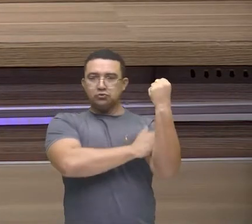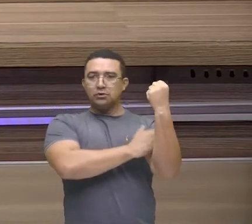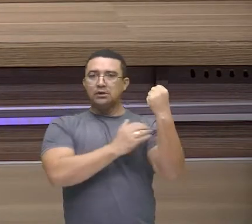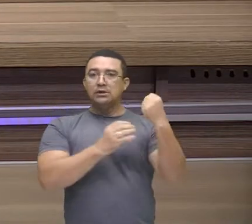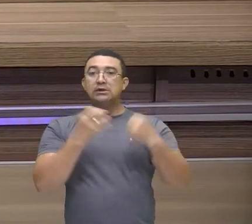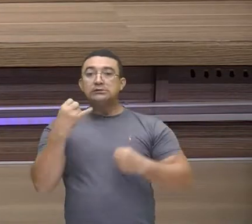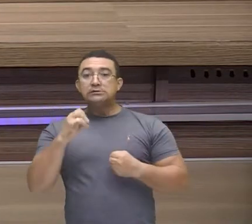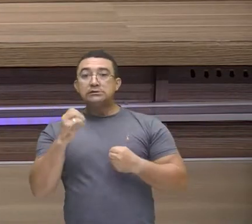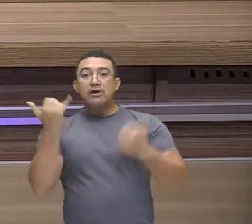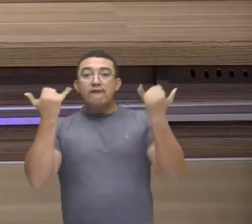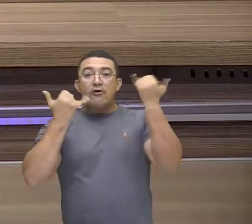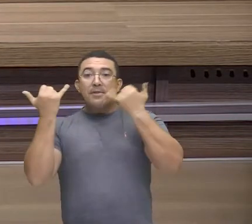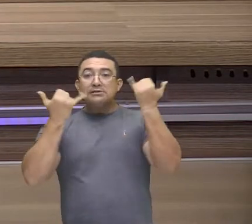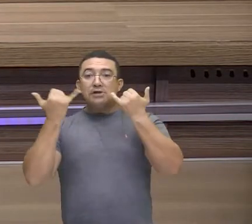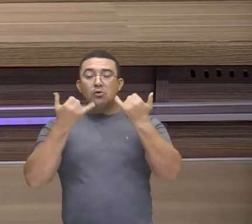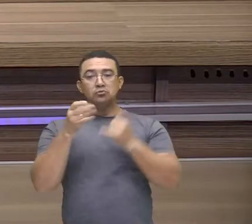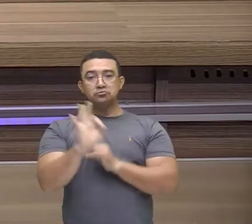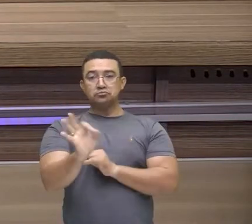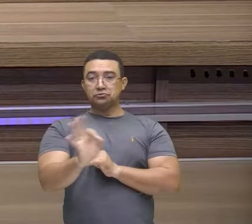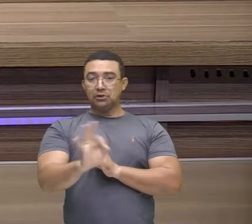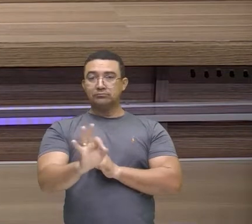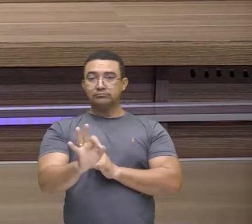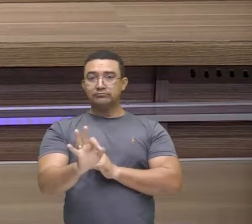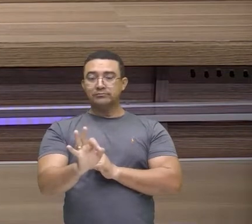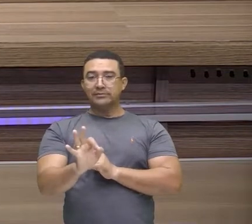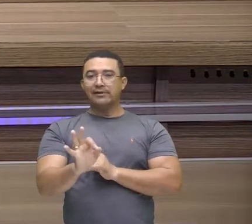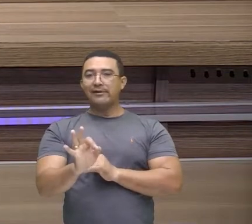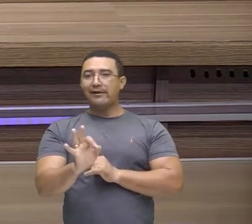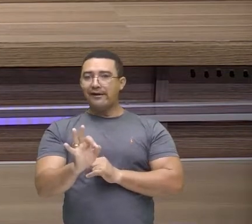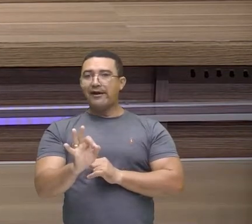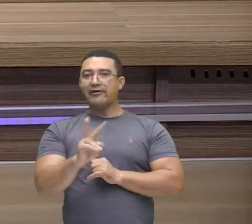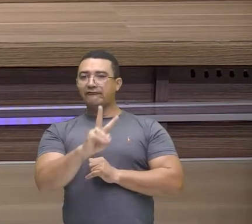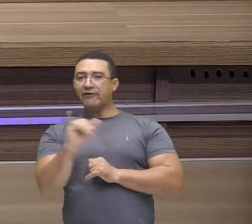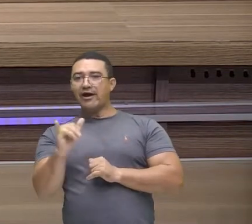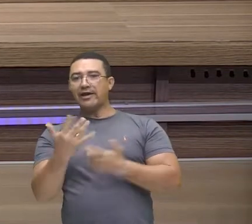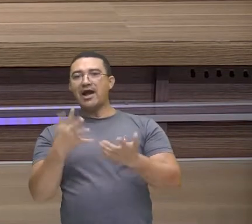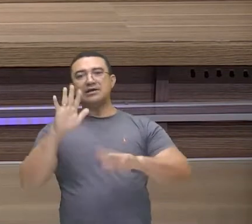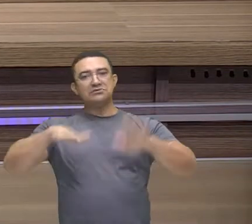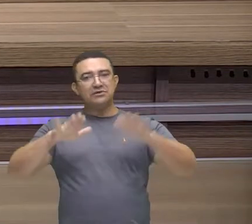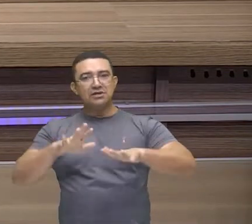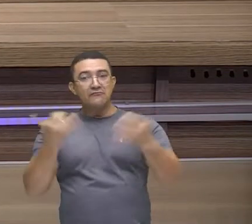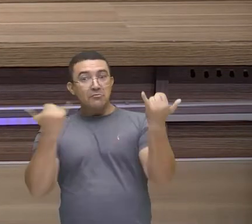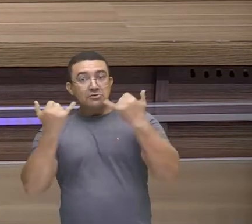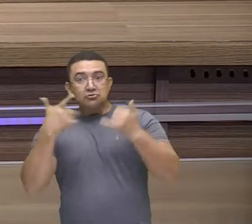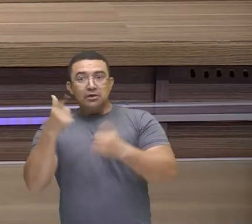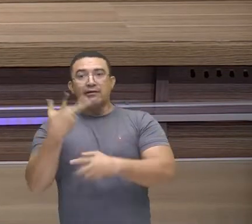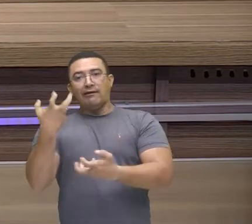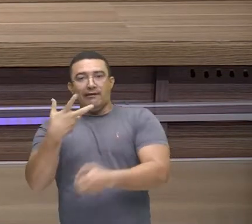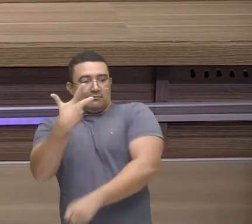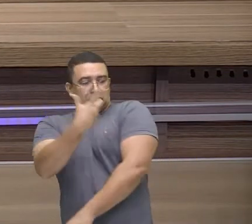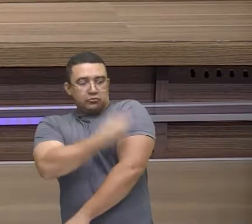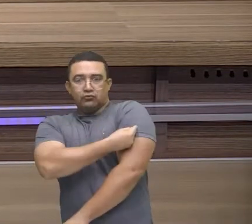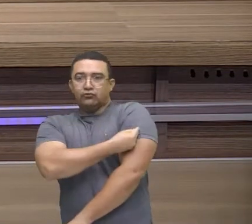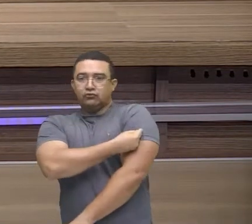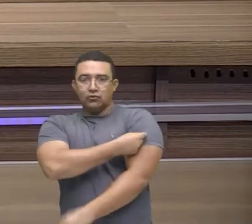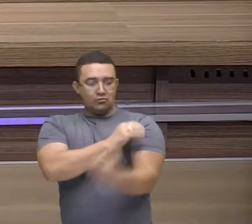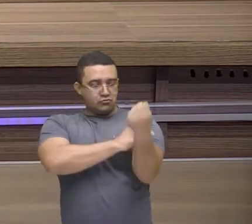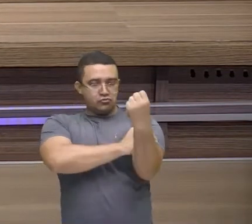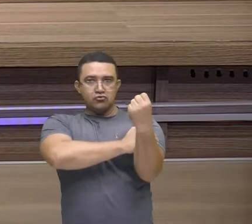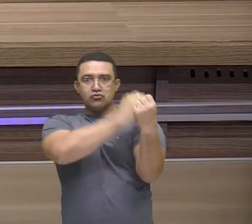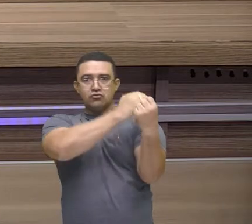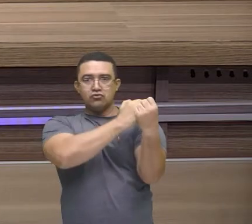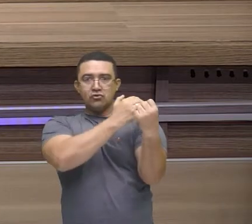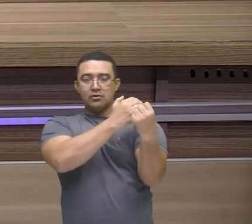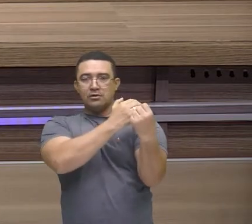uma informação adequada, ele cai naquela tentação de usar bomba, de fazer, às vezes a gente passa em algumas casas, eles